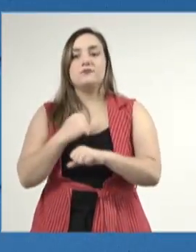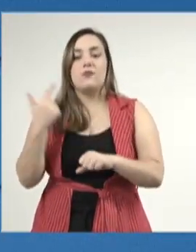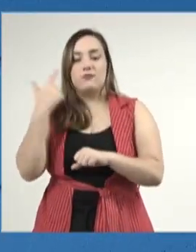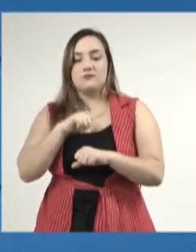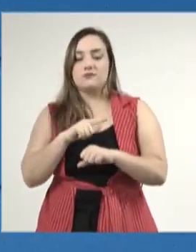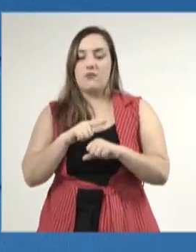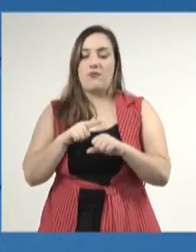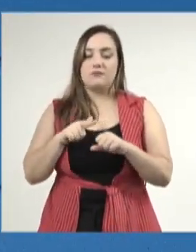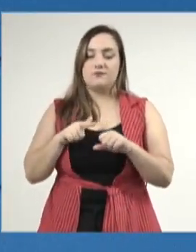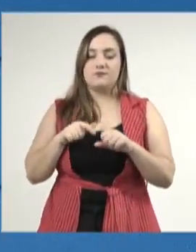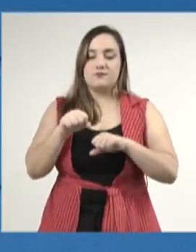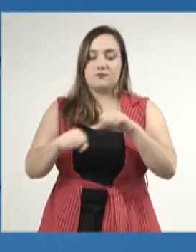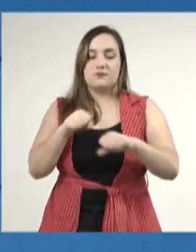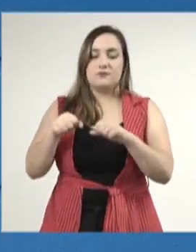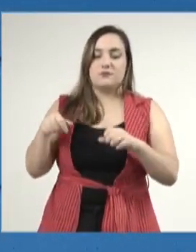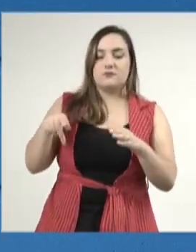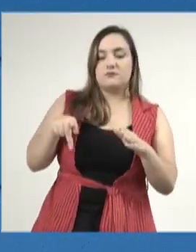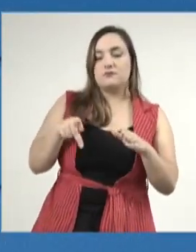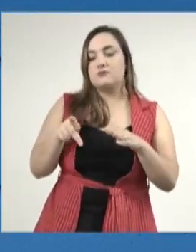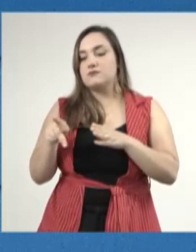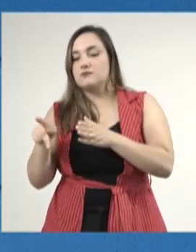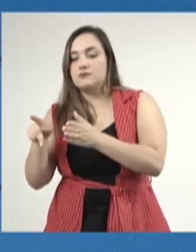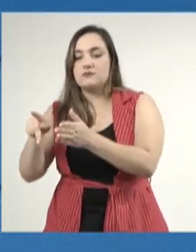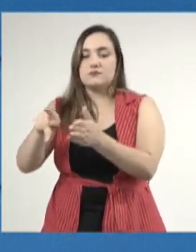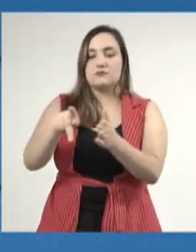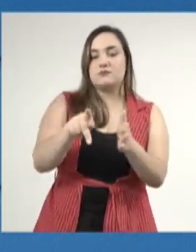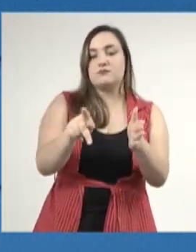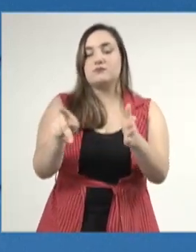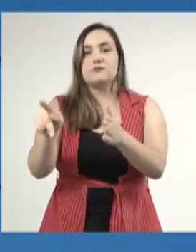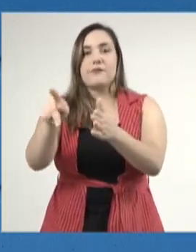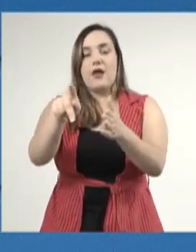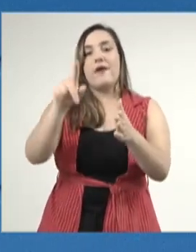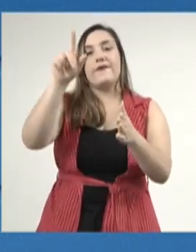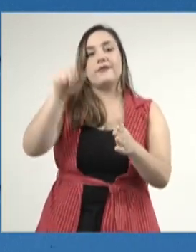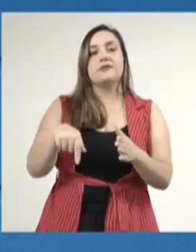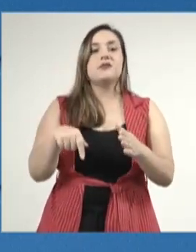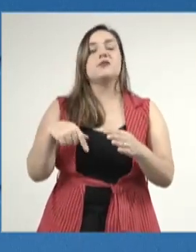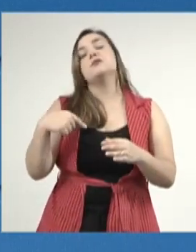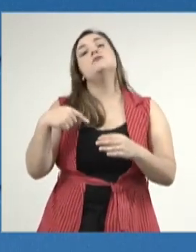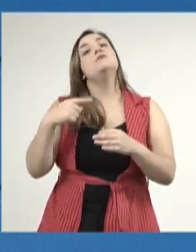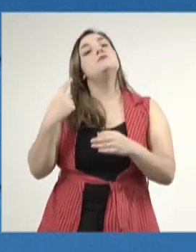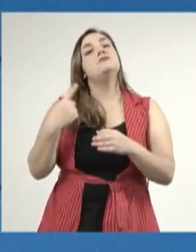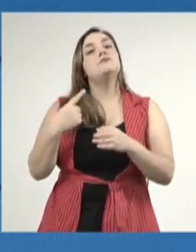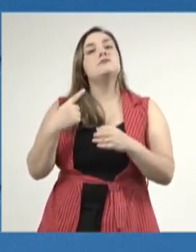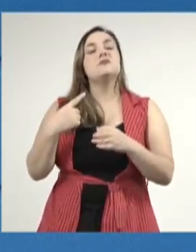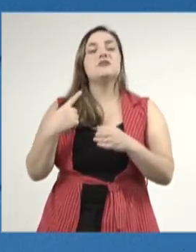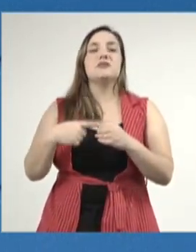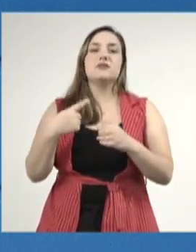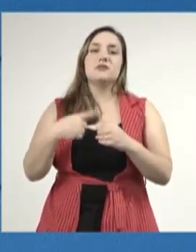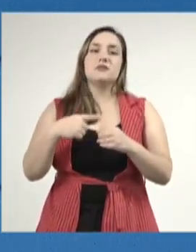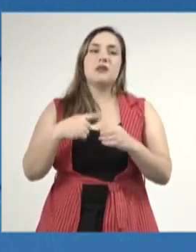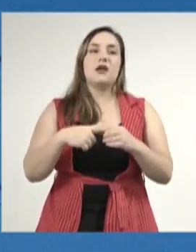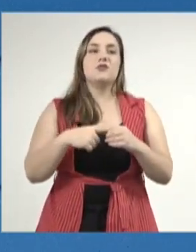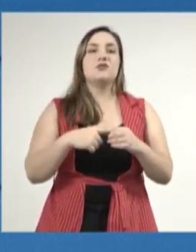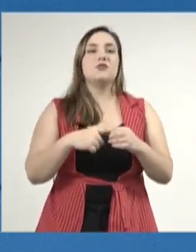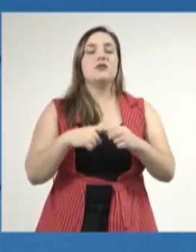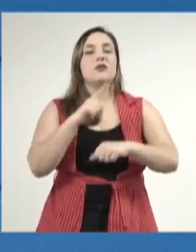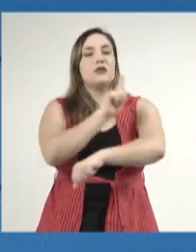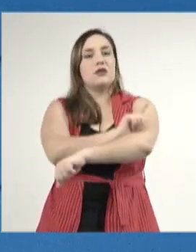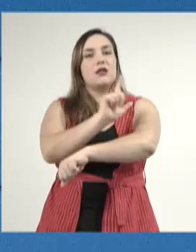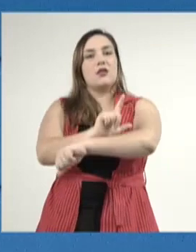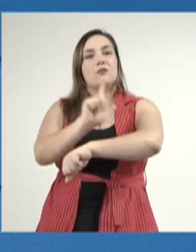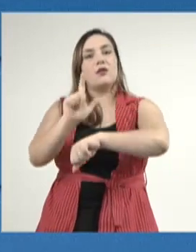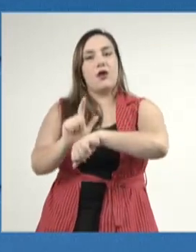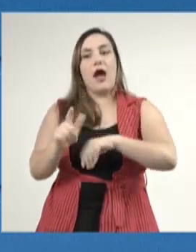ciclovia na BR-419, entre os municípios de Guia Lopes da Laguna ao município de Jardim.